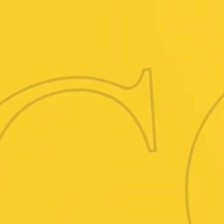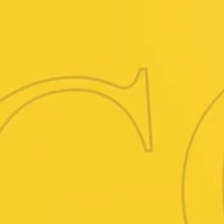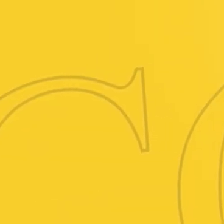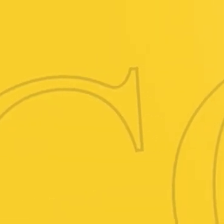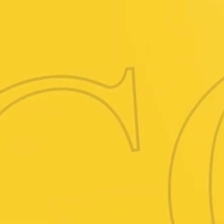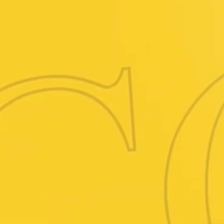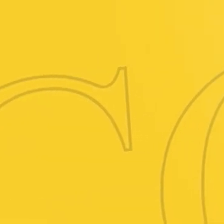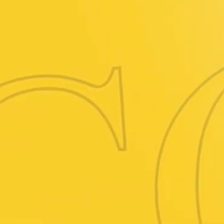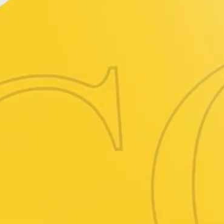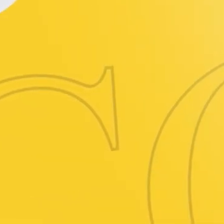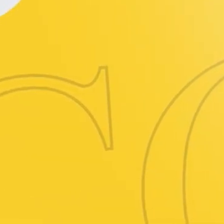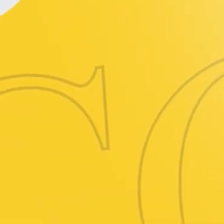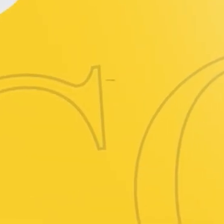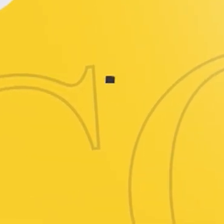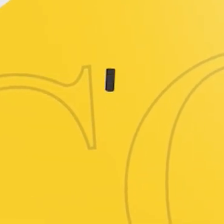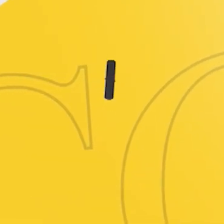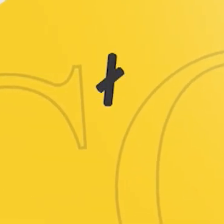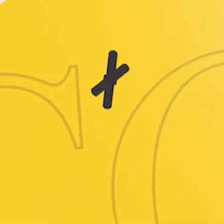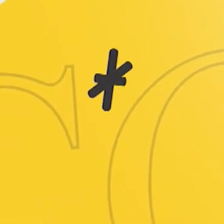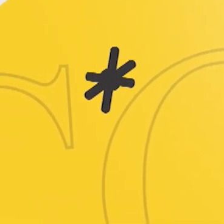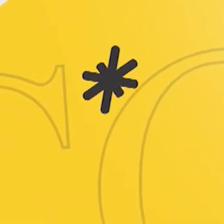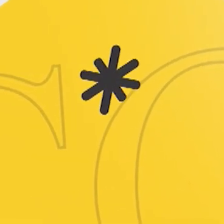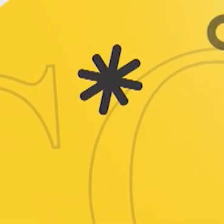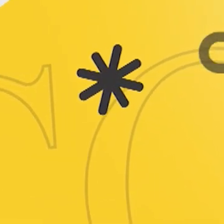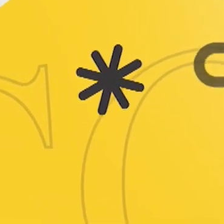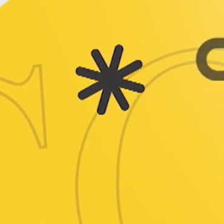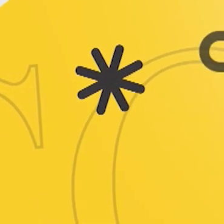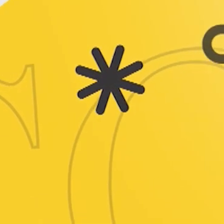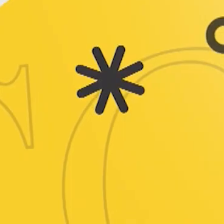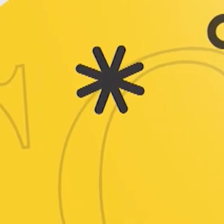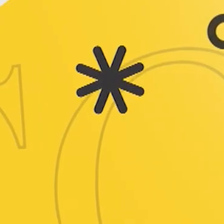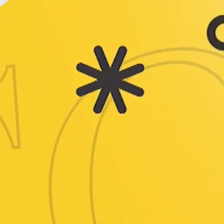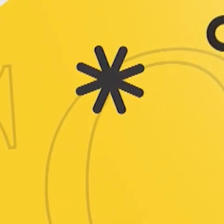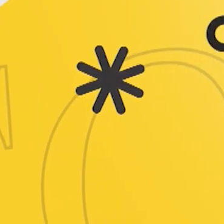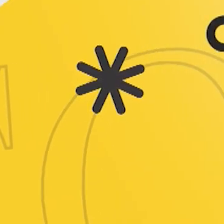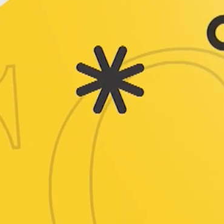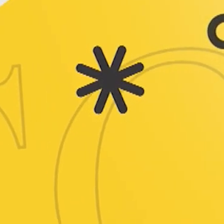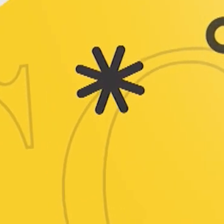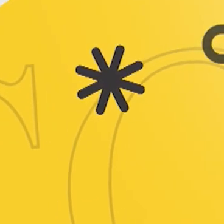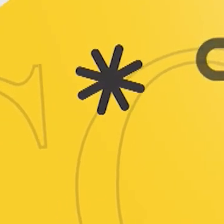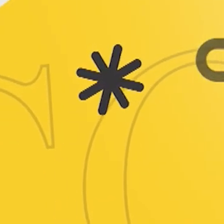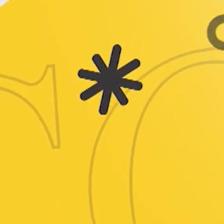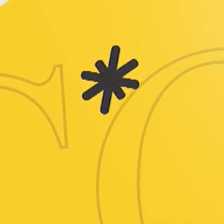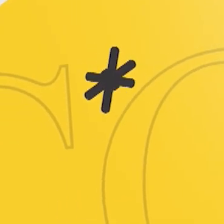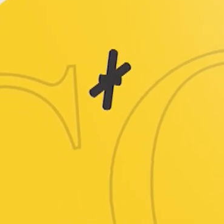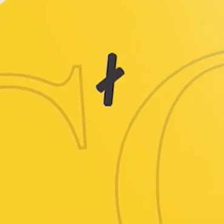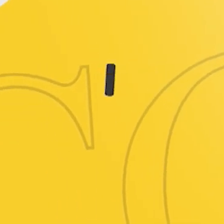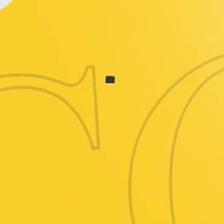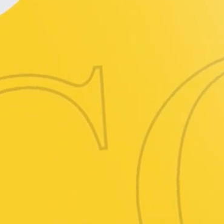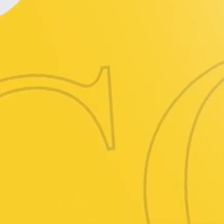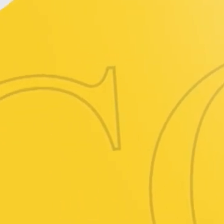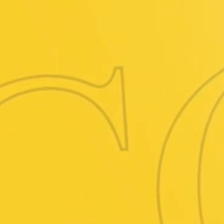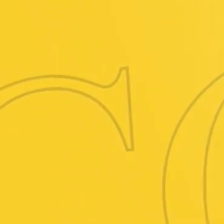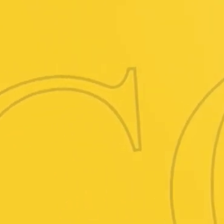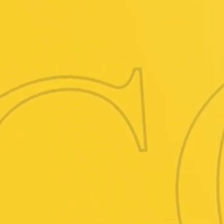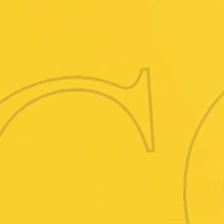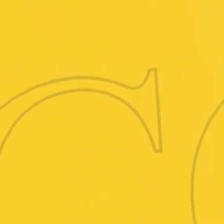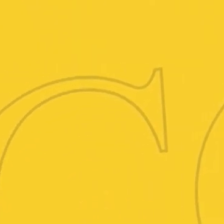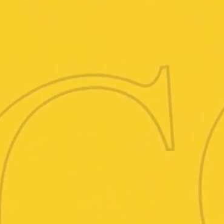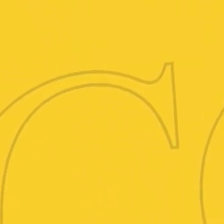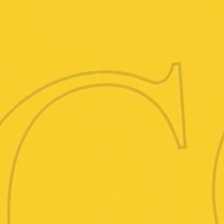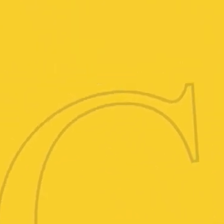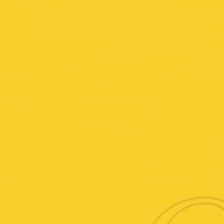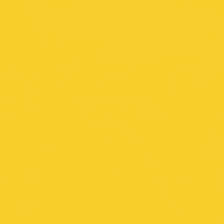Sim, eu vi. Sim, porque vazou Marlipa, né? Não tem problema, já muda a tua direção